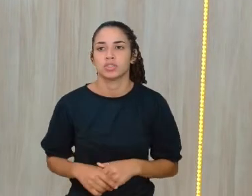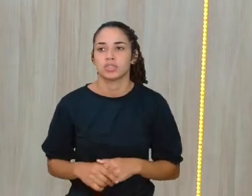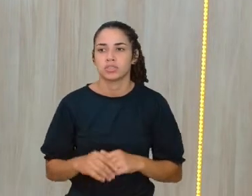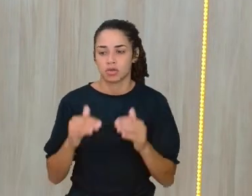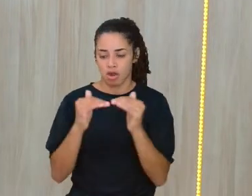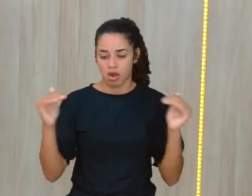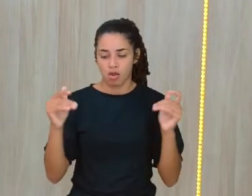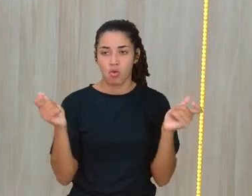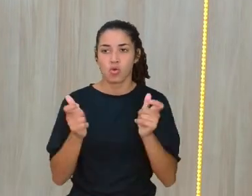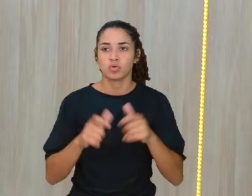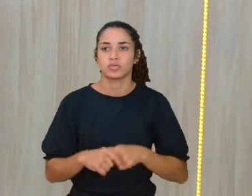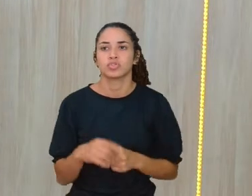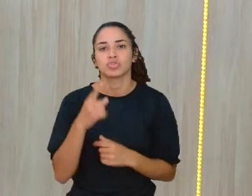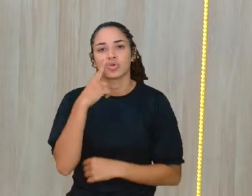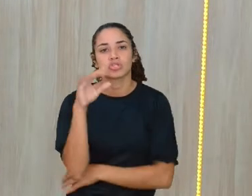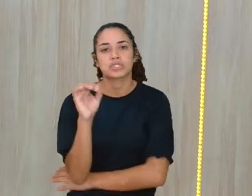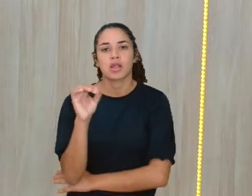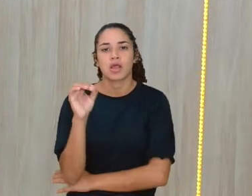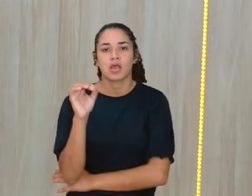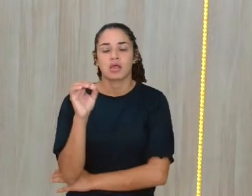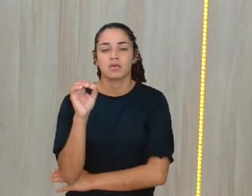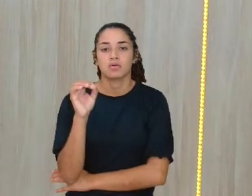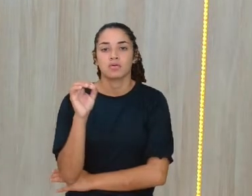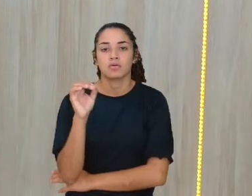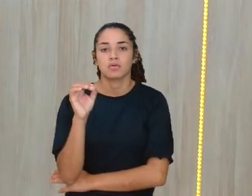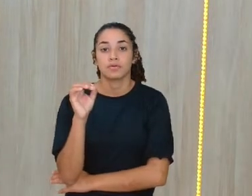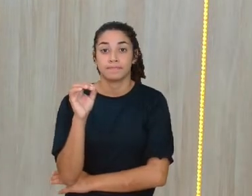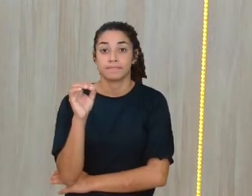reta Y? Estou aqui, no 0. Tá?